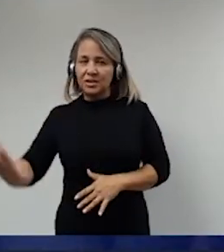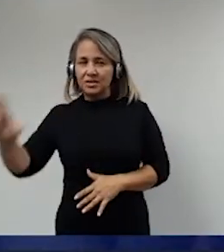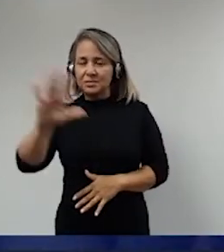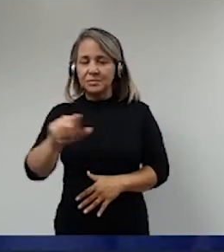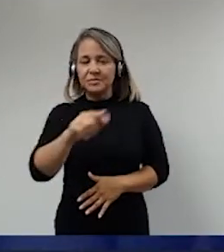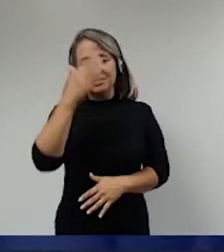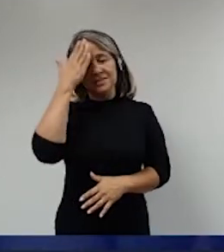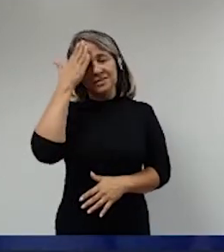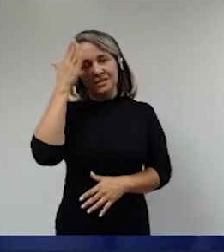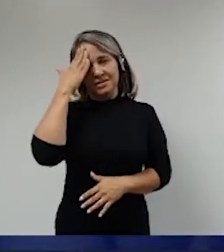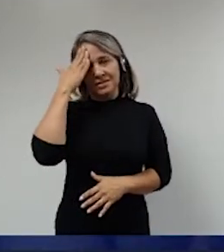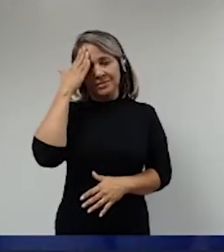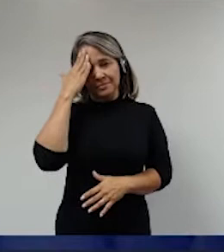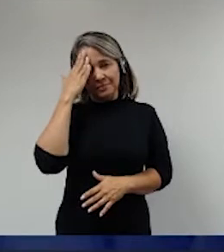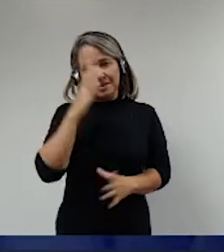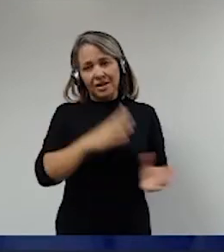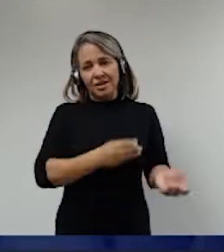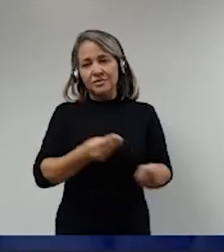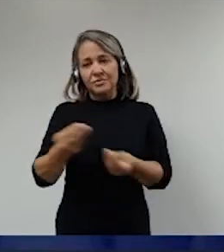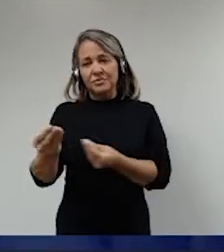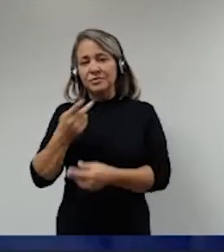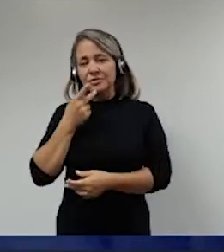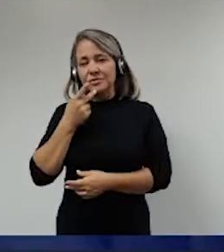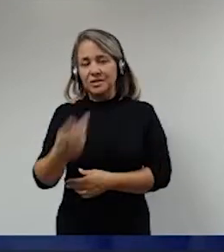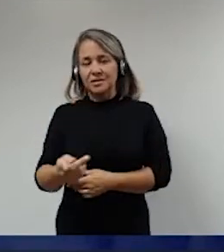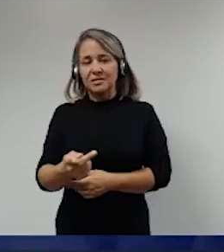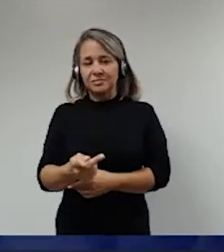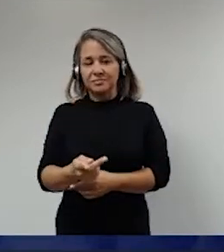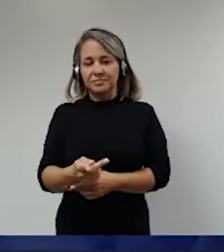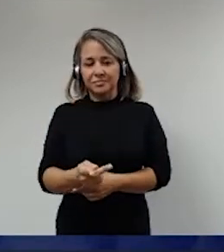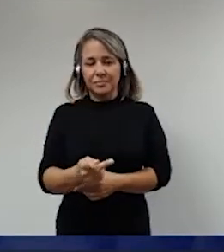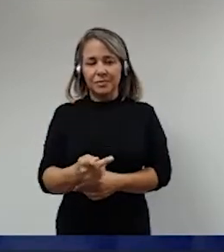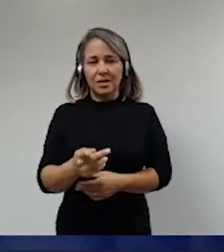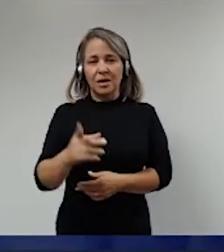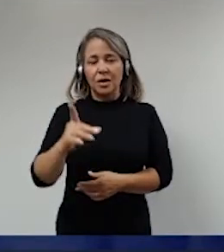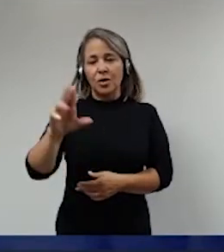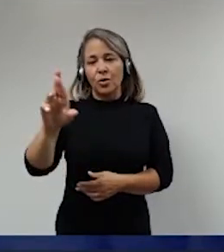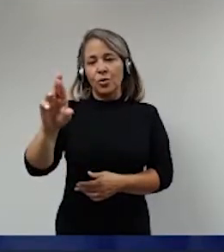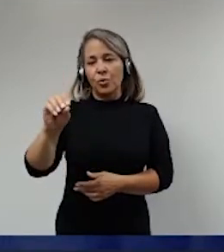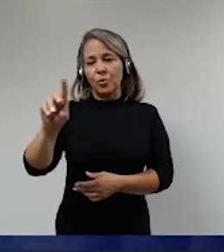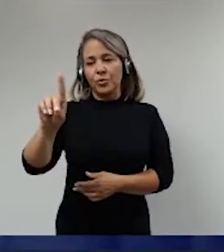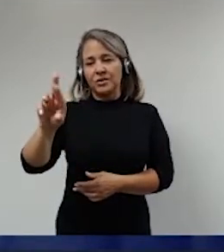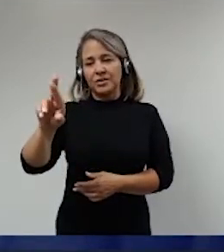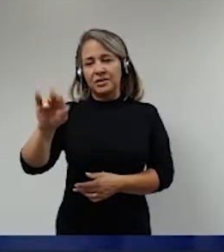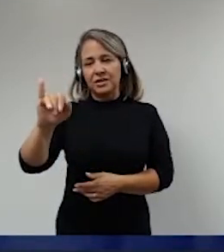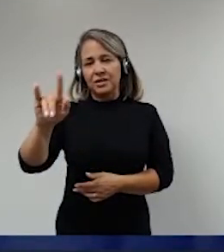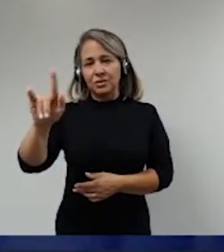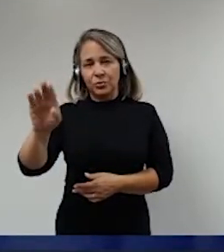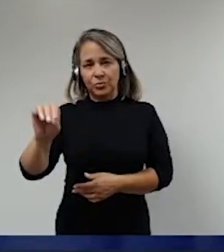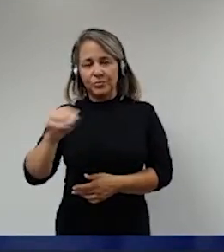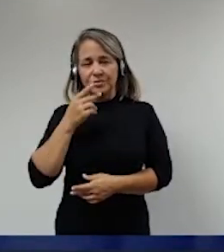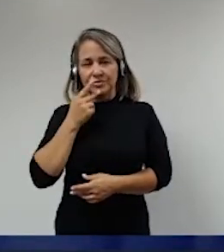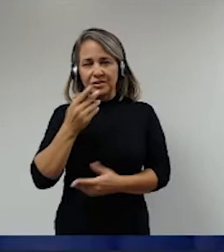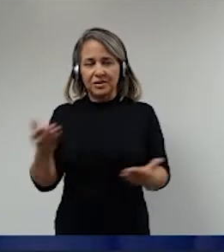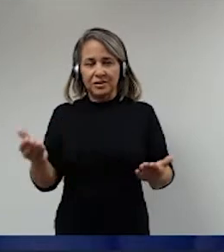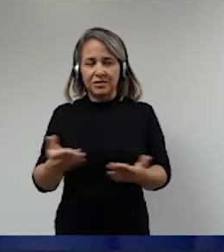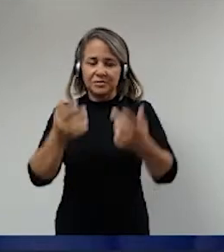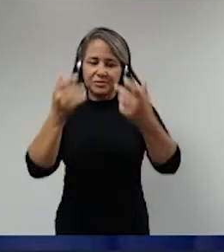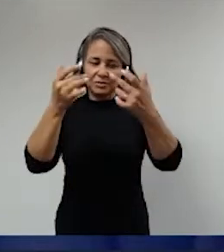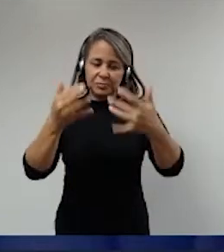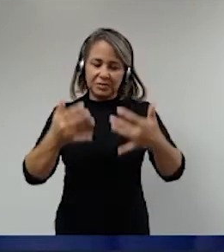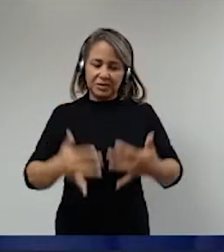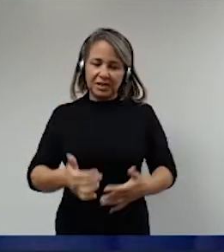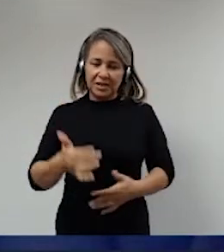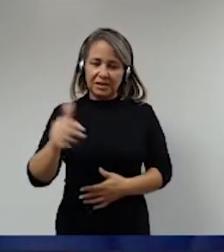vocês e já vou passando a palavra aqui para o Dr. Rodrigo Salinas, que vai falar durante